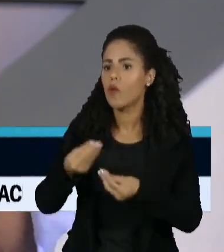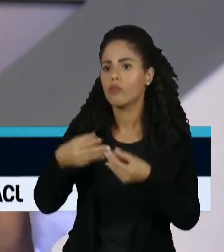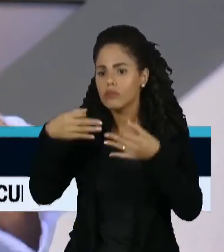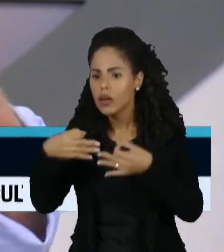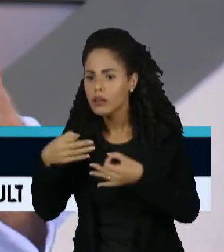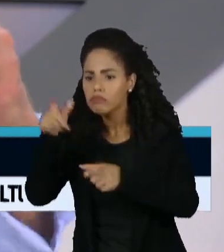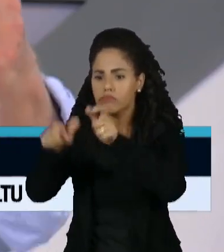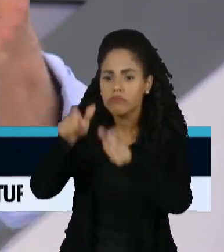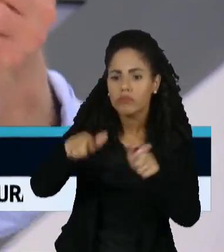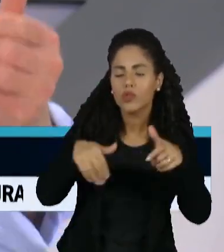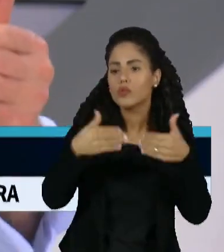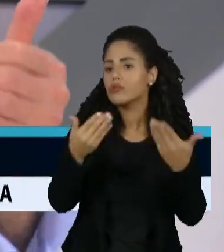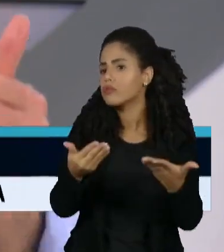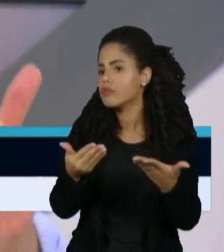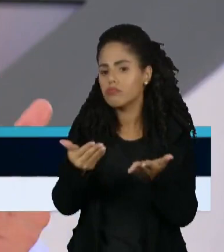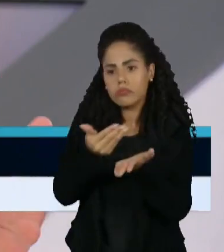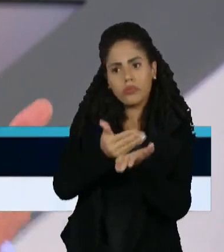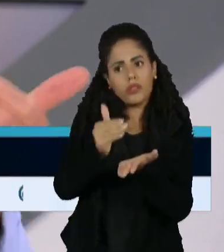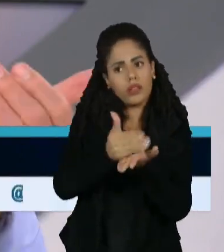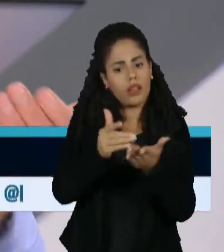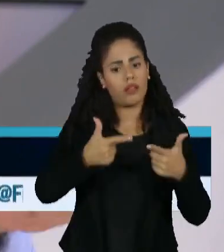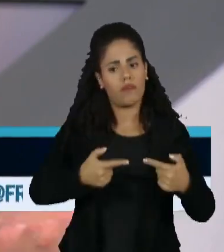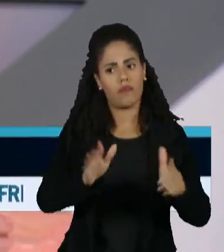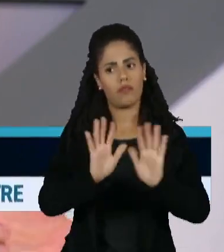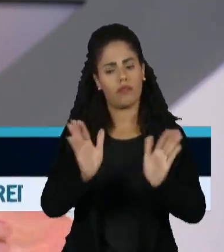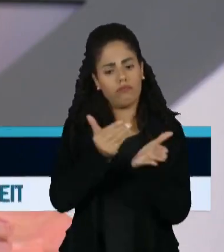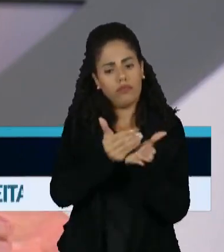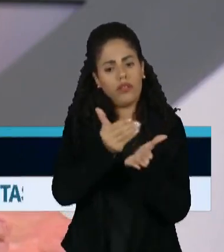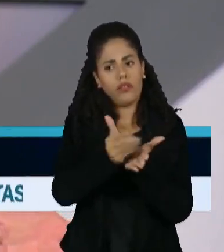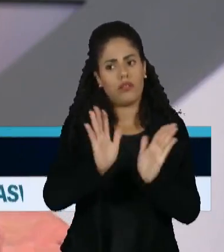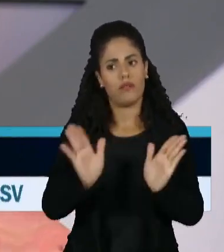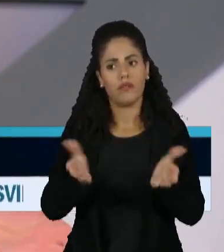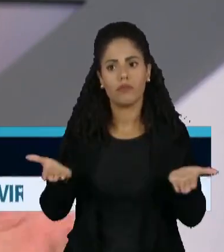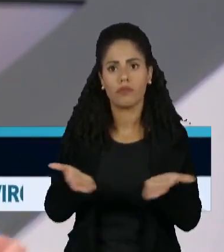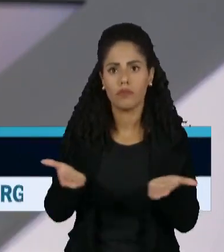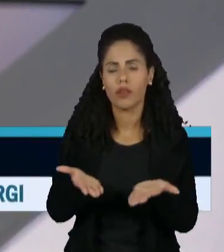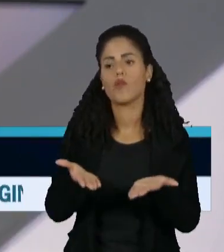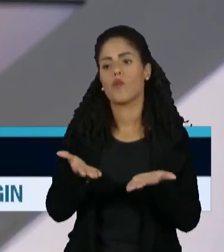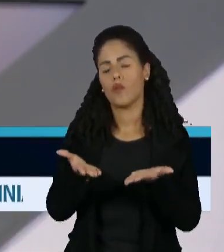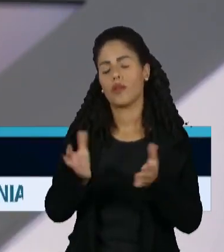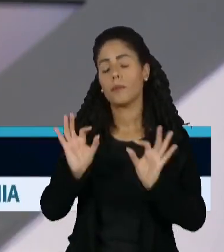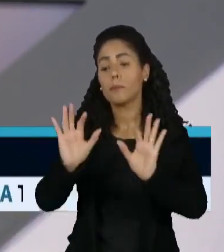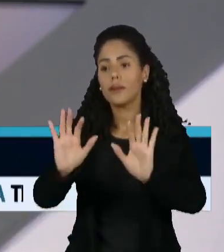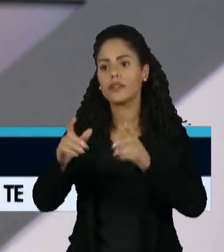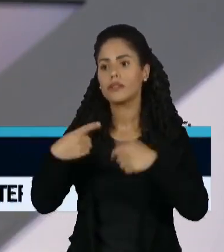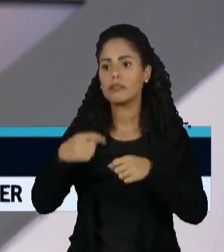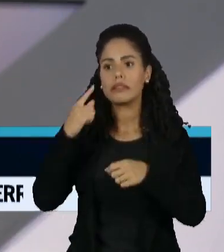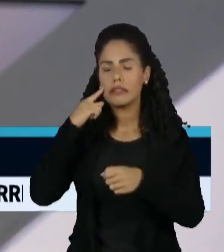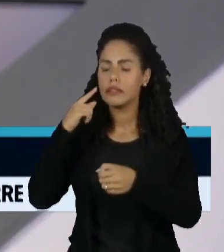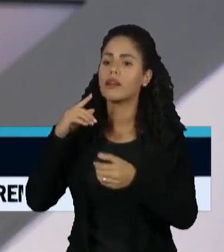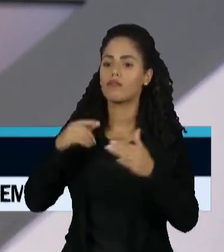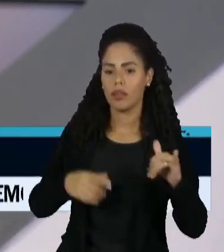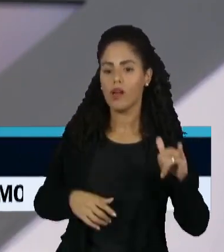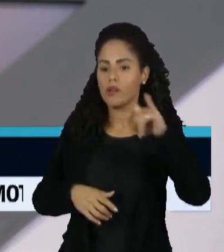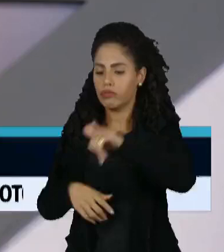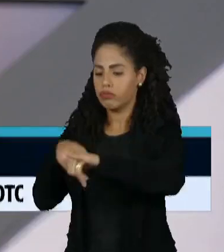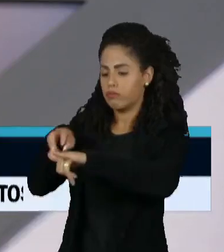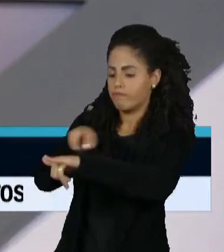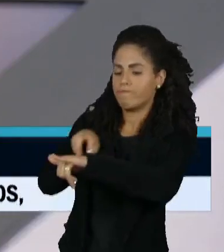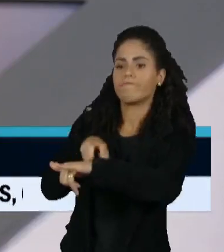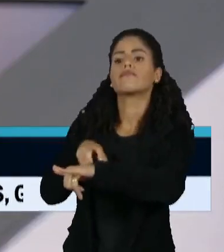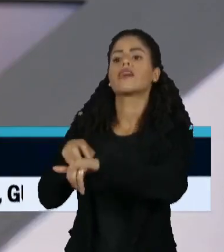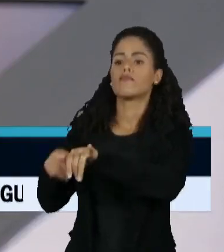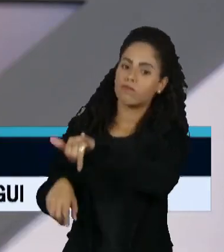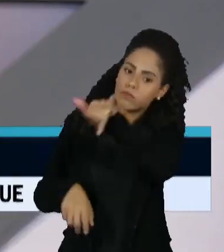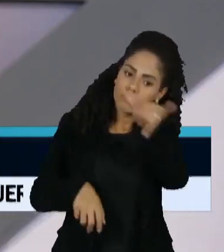Exatamente, são pessoas que não têm nada a ver com o aspecto bélico da questão e têm que ser resgatados da melhor maneira possível,